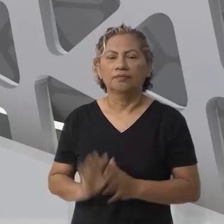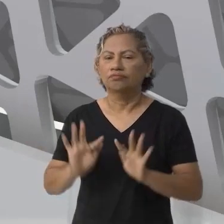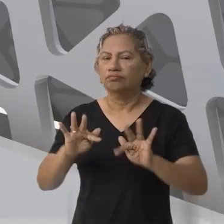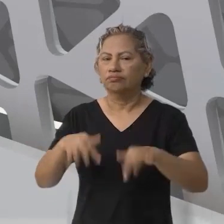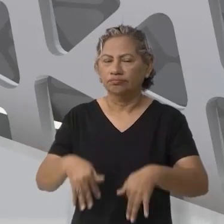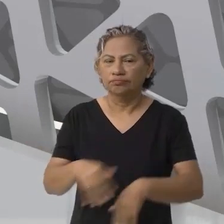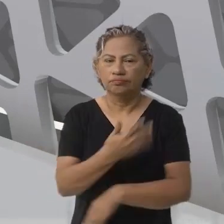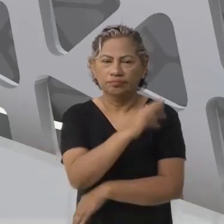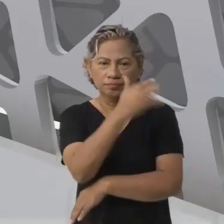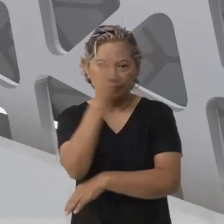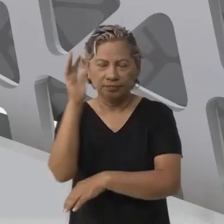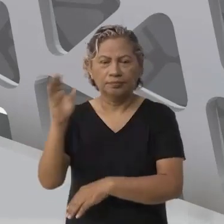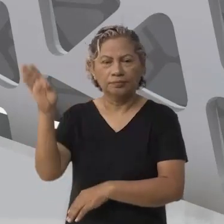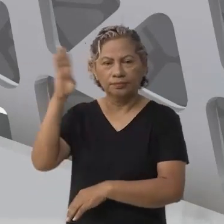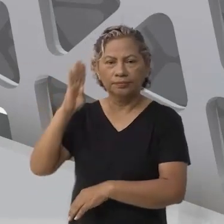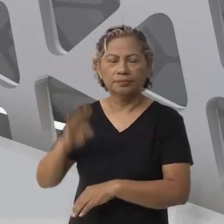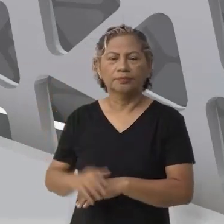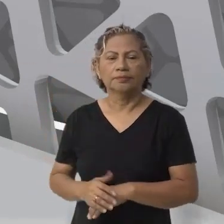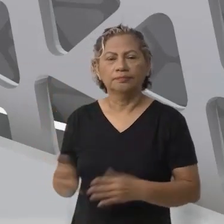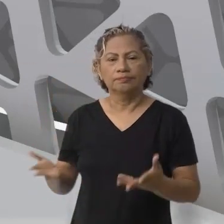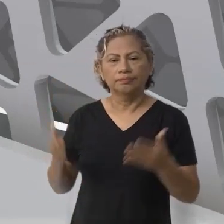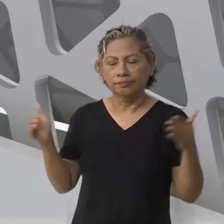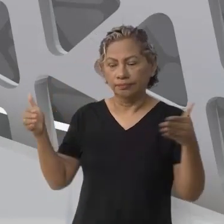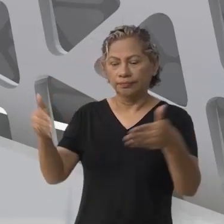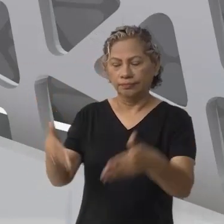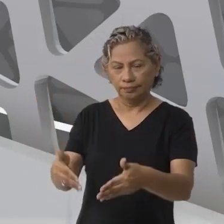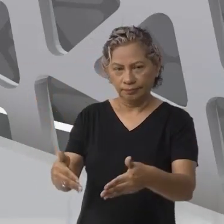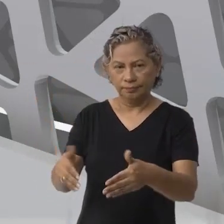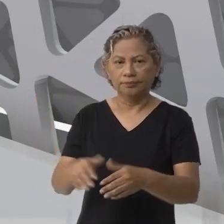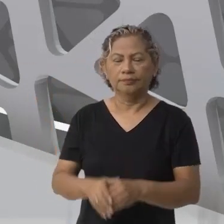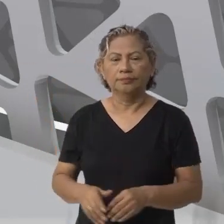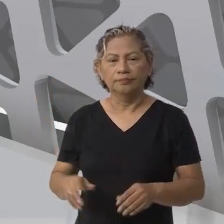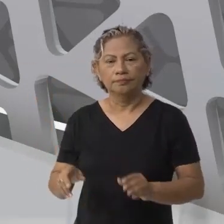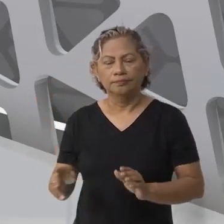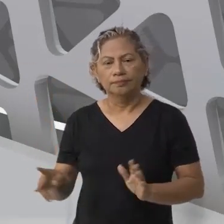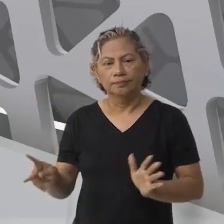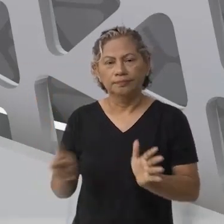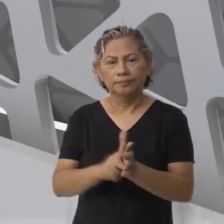Atlântica. Fechamos então aí a nossa parte da vegetação do Brasil e vamos falar agora mais especificamente da floresta